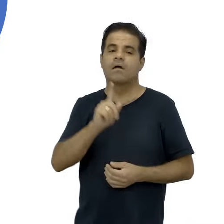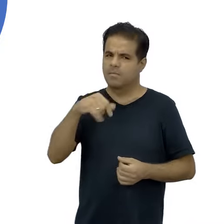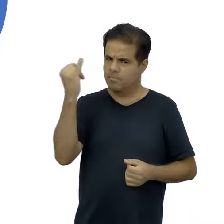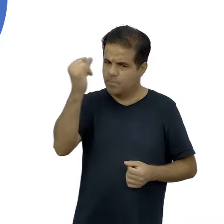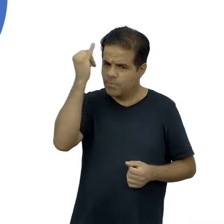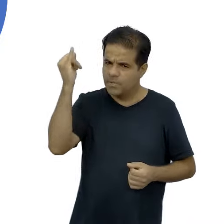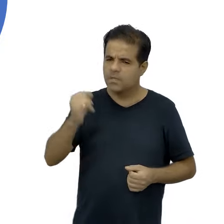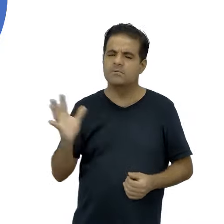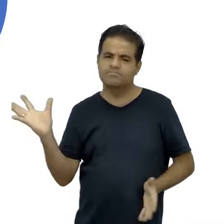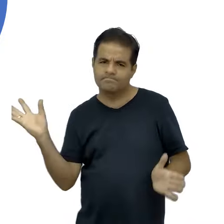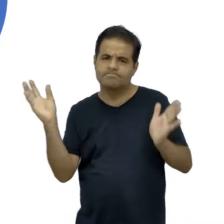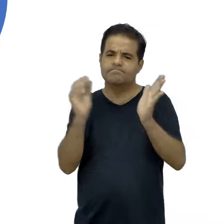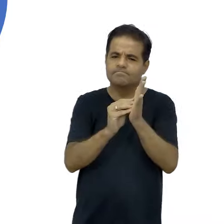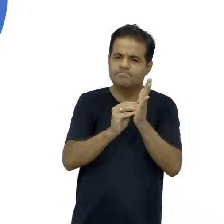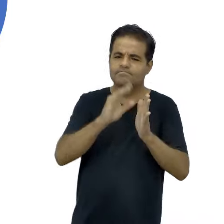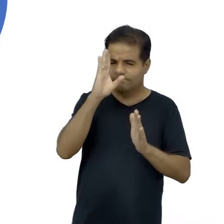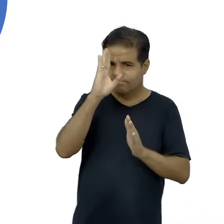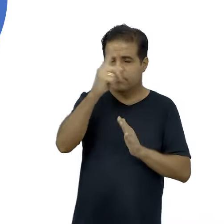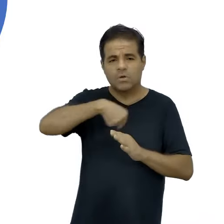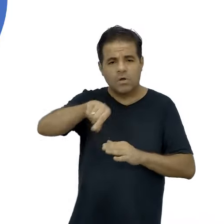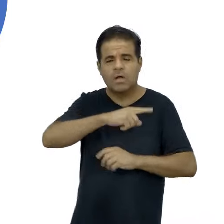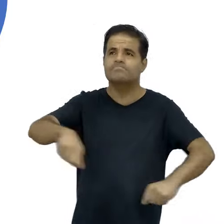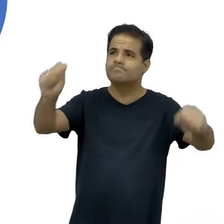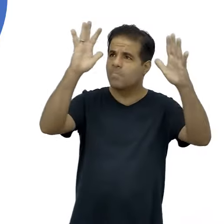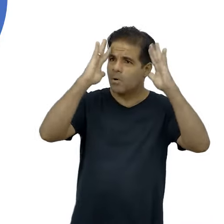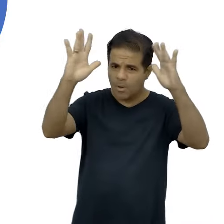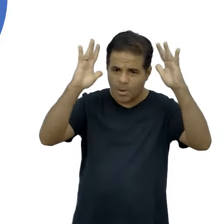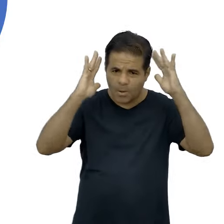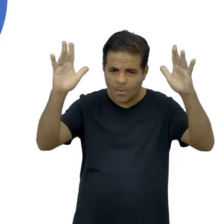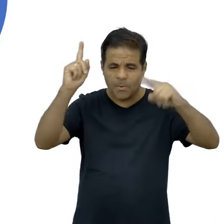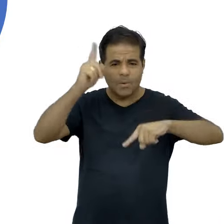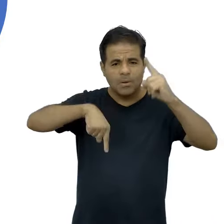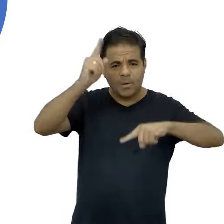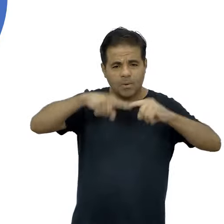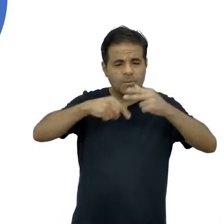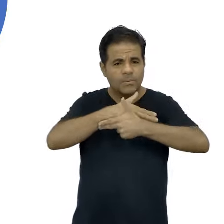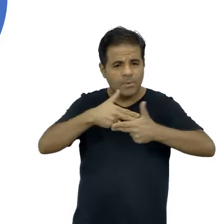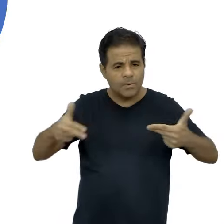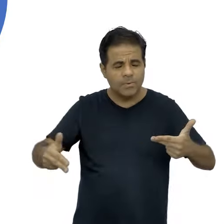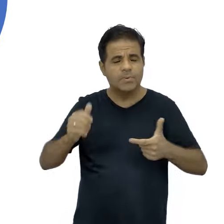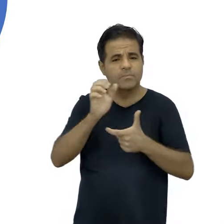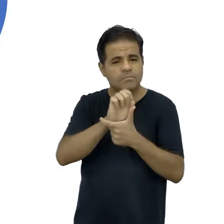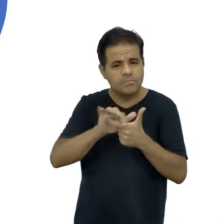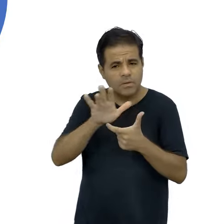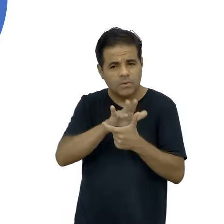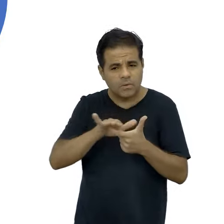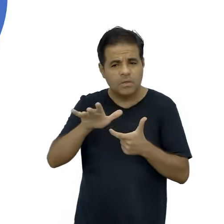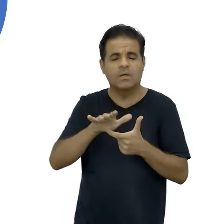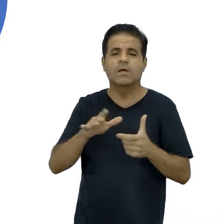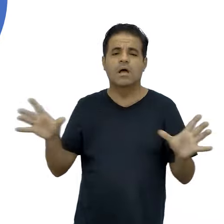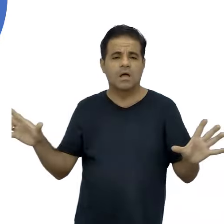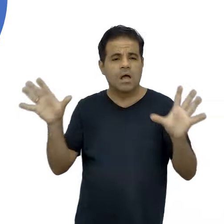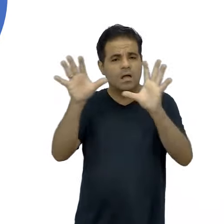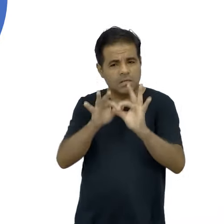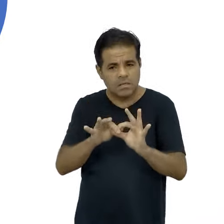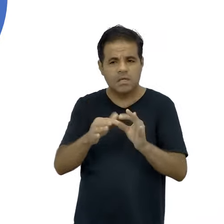importante destacar que quando nós pensamos nesses aspectos que envolvem o letramento matemático, eles